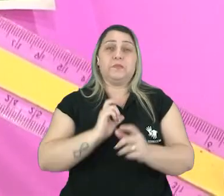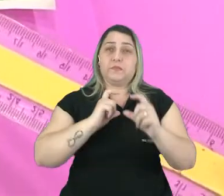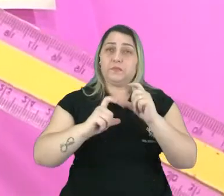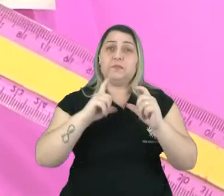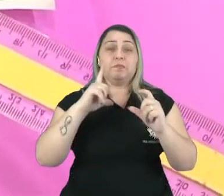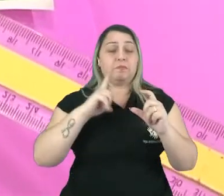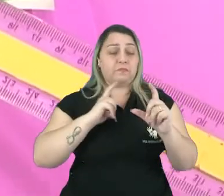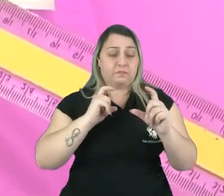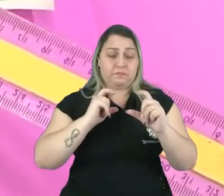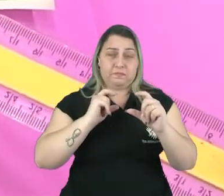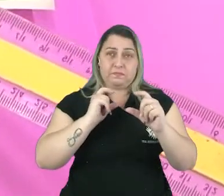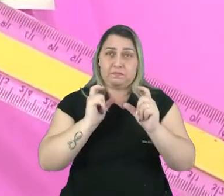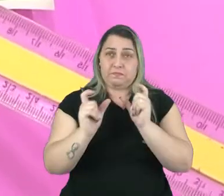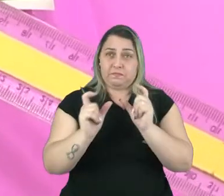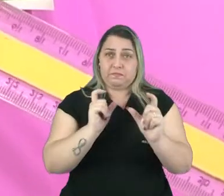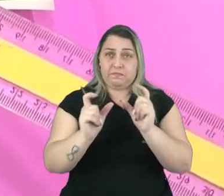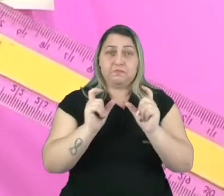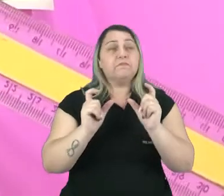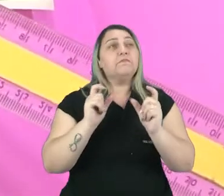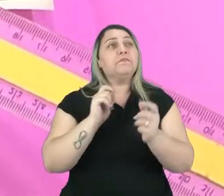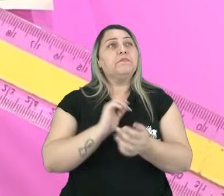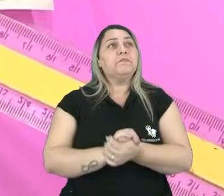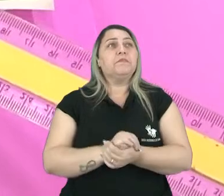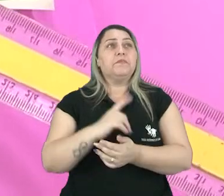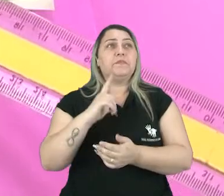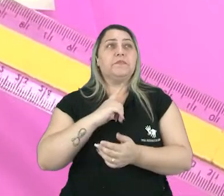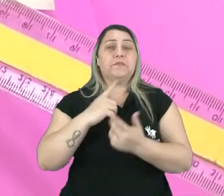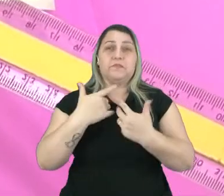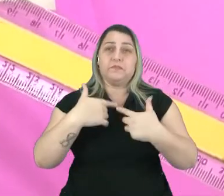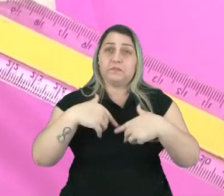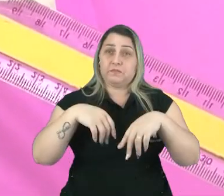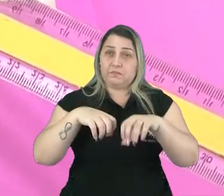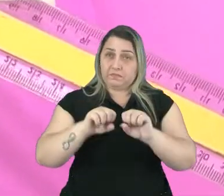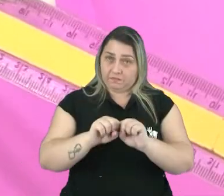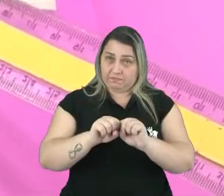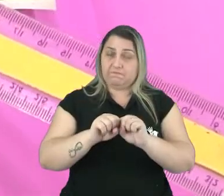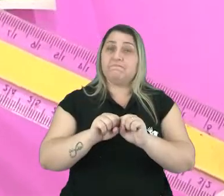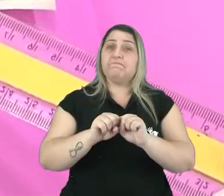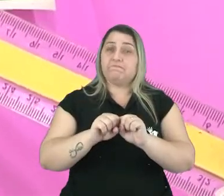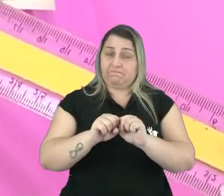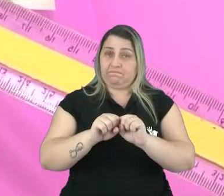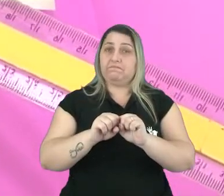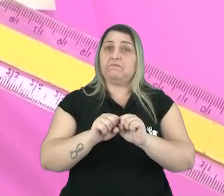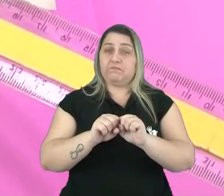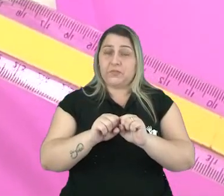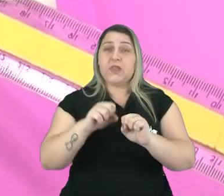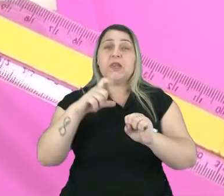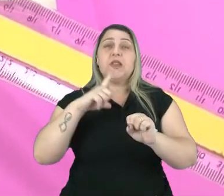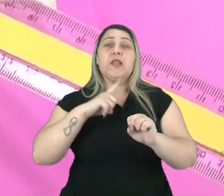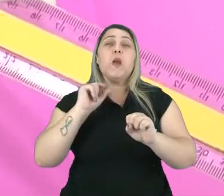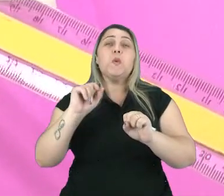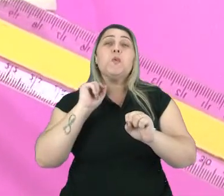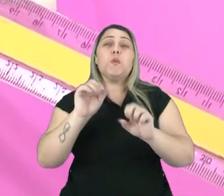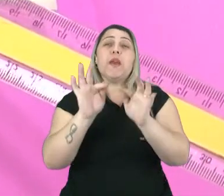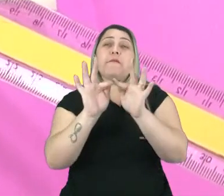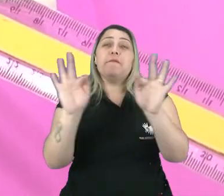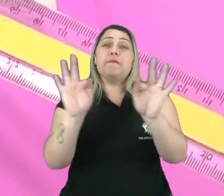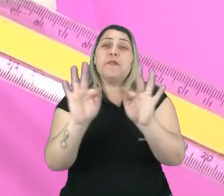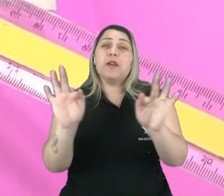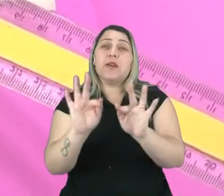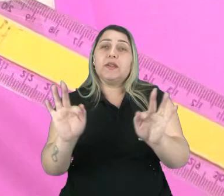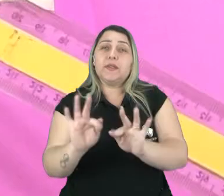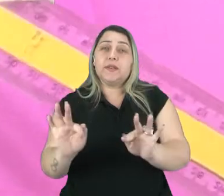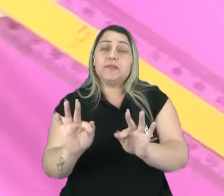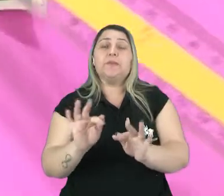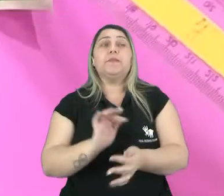quadrinho tem as palavrinhas, nós dizemos que aqui tem uma linguagem verbal, ou seja, que as palavras estão escritas